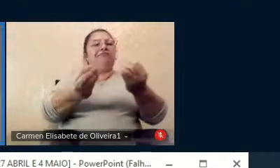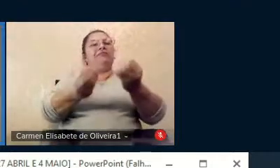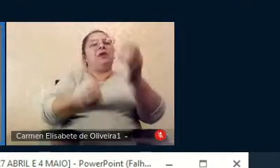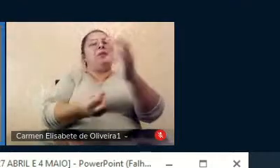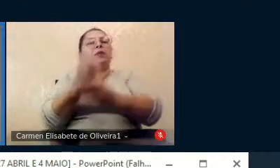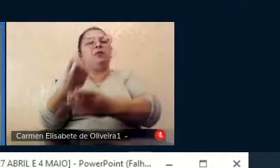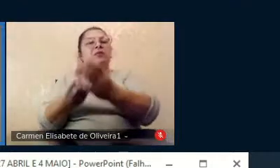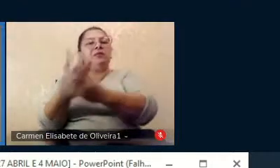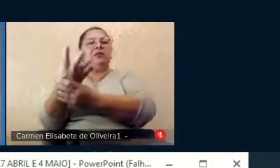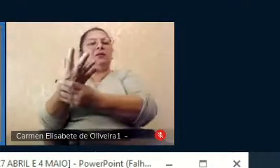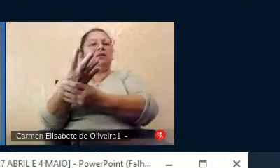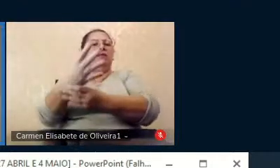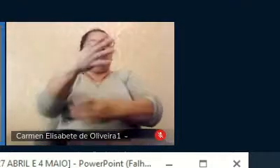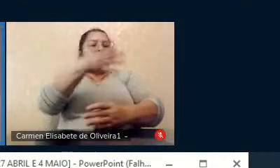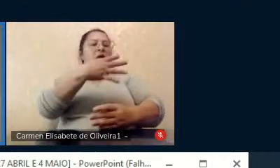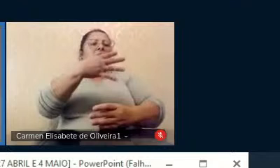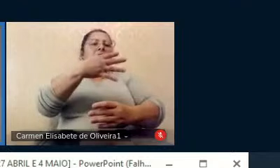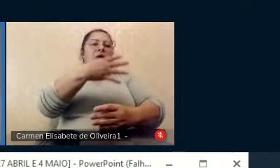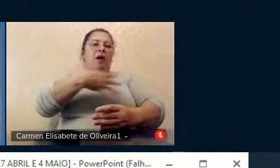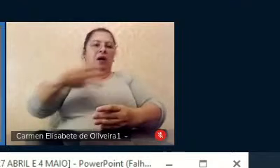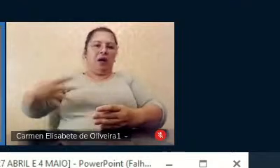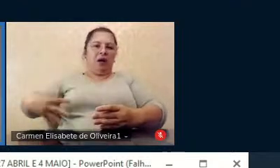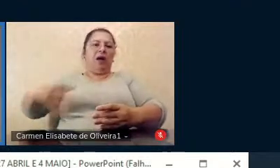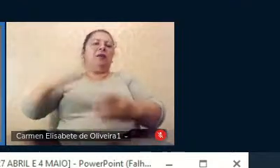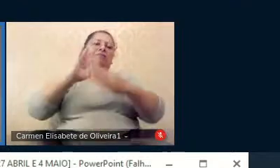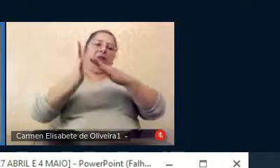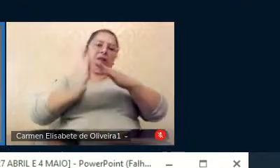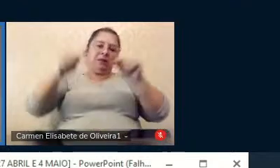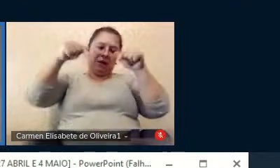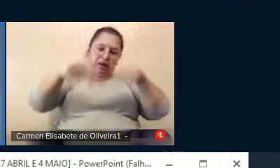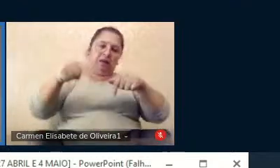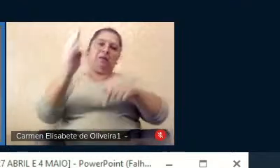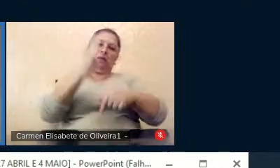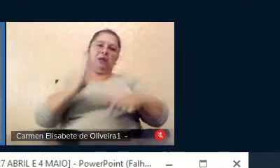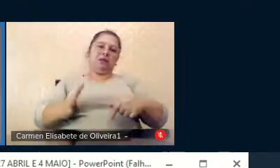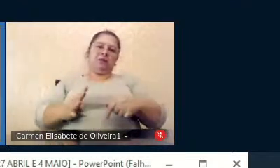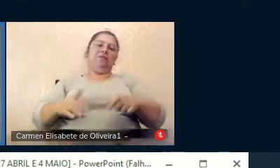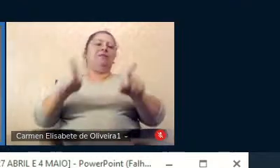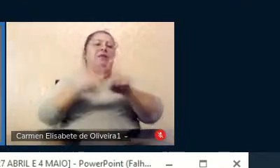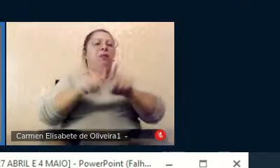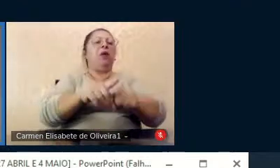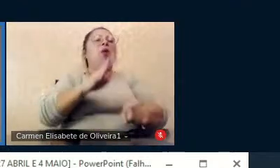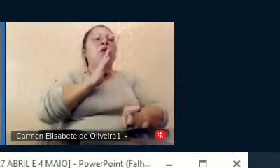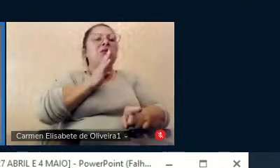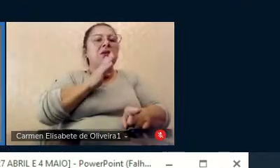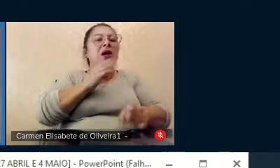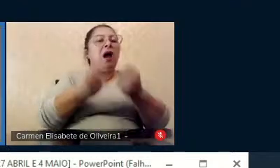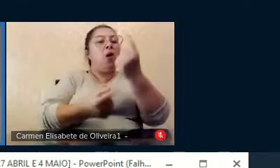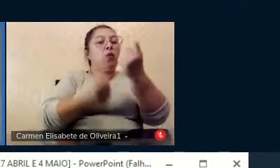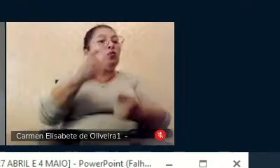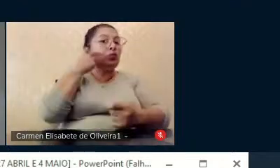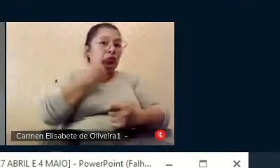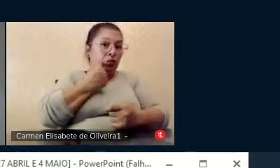dos haikais aqui no Brasil, Libras. E vamos conhecer alguns haikaístas surdos.